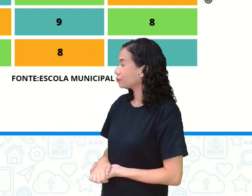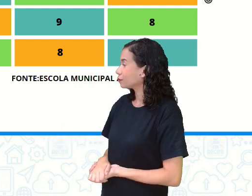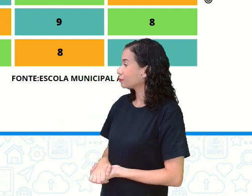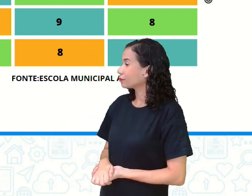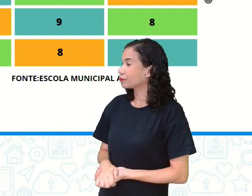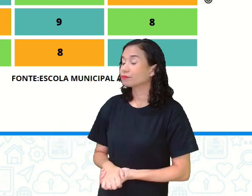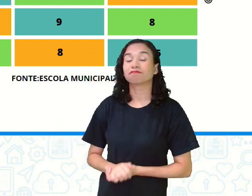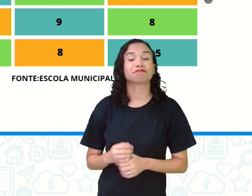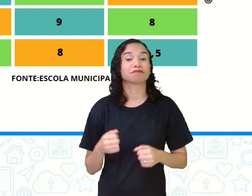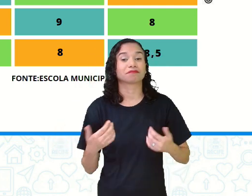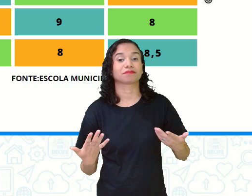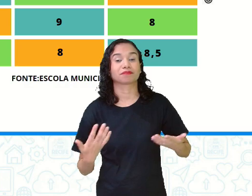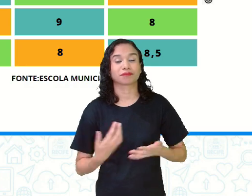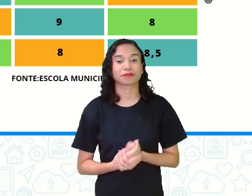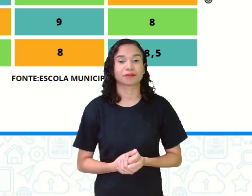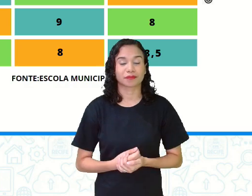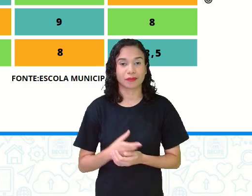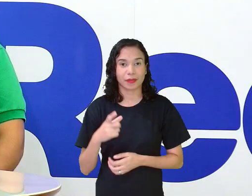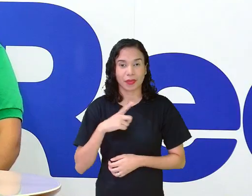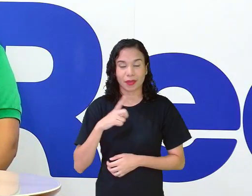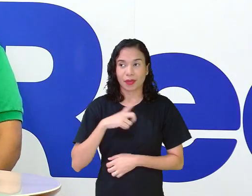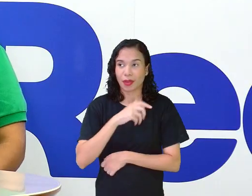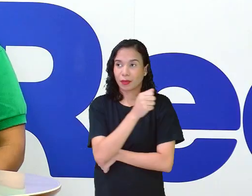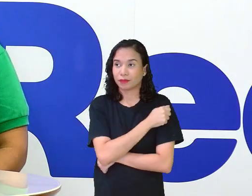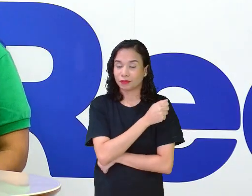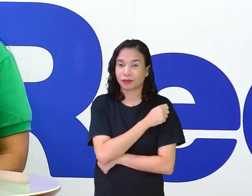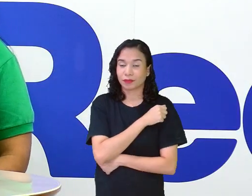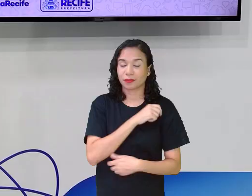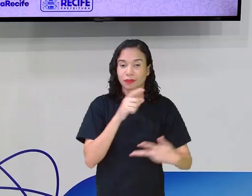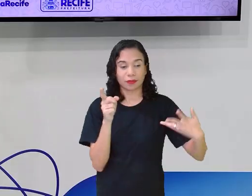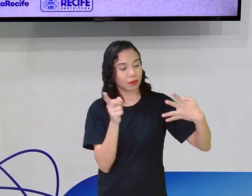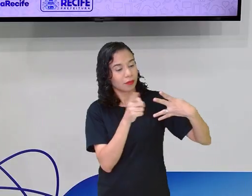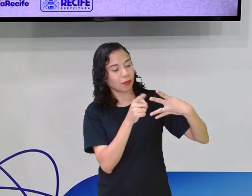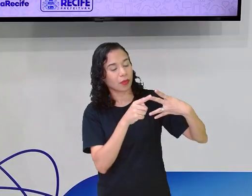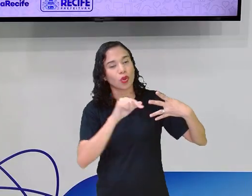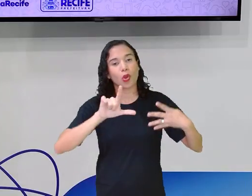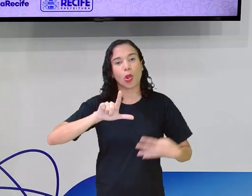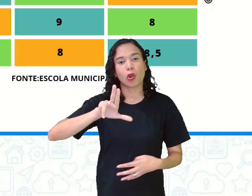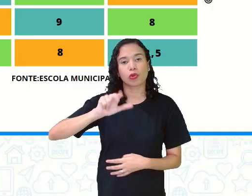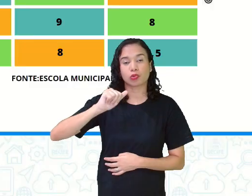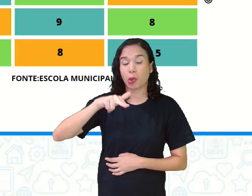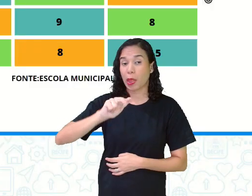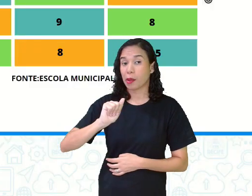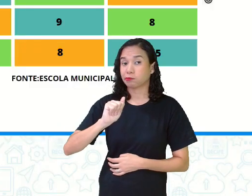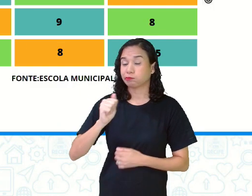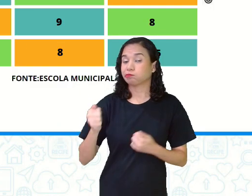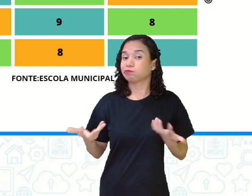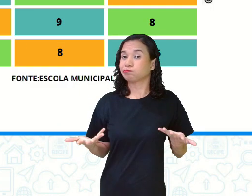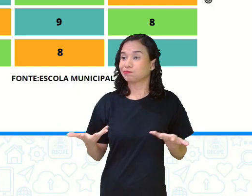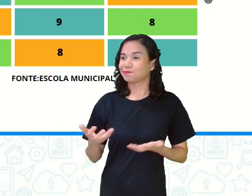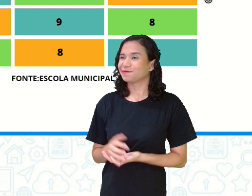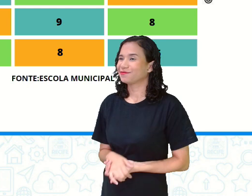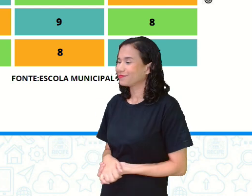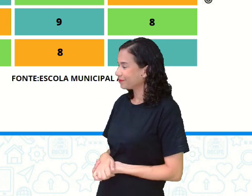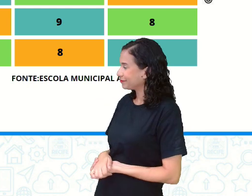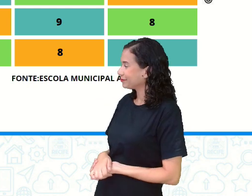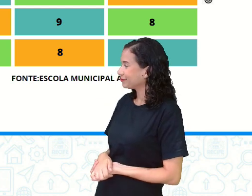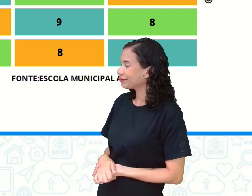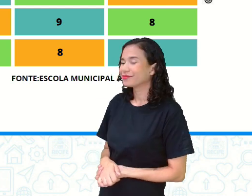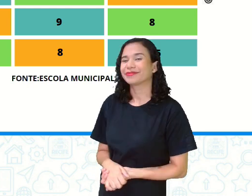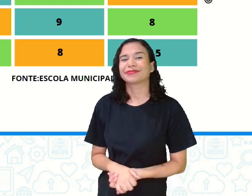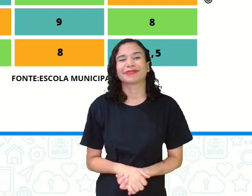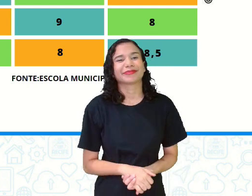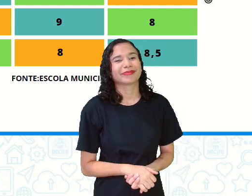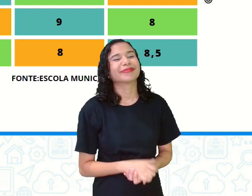nota? E aí, professor? Segundo o Pablo, foi a Luana. Luana tirou a maior nota? Olha aqui,